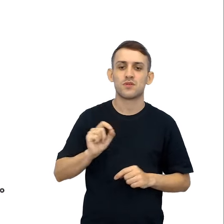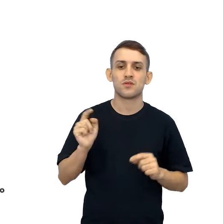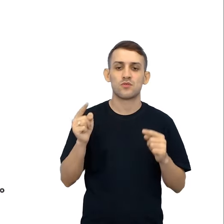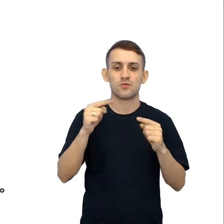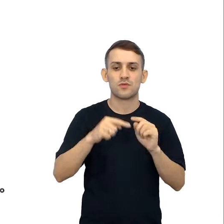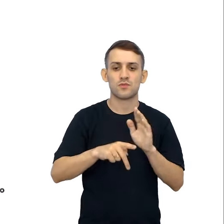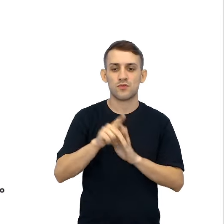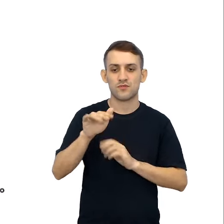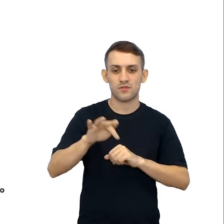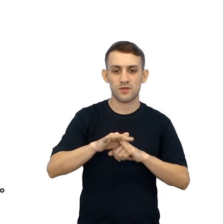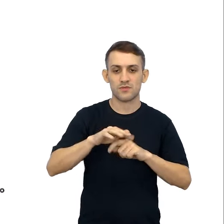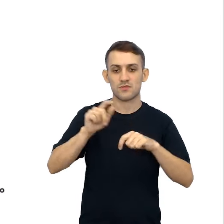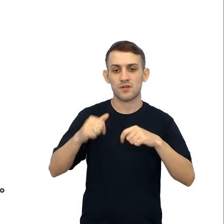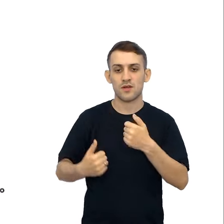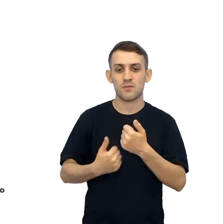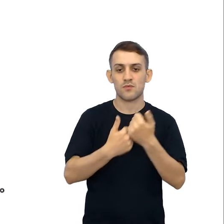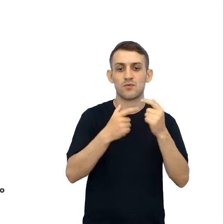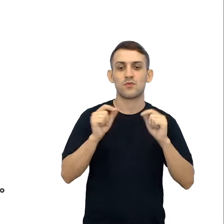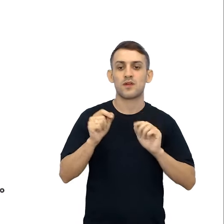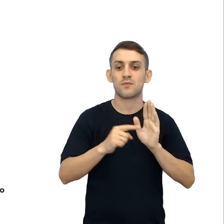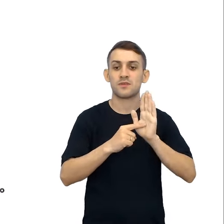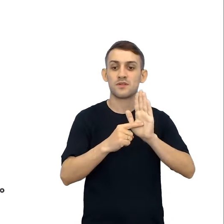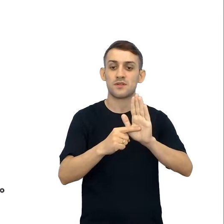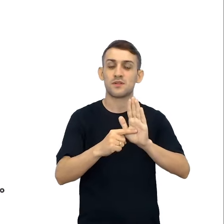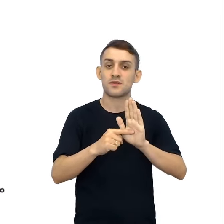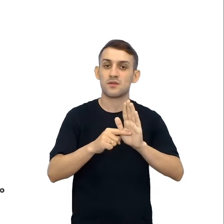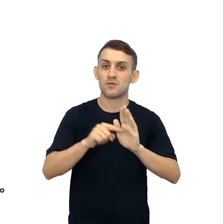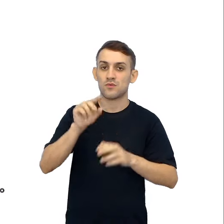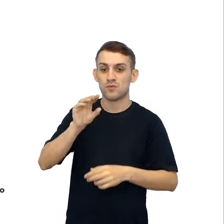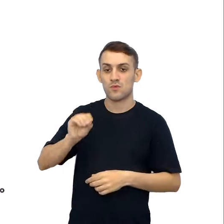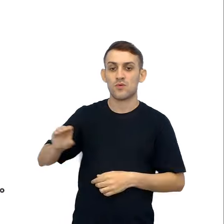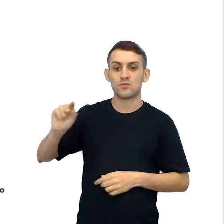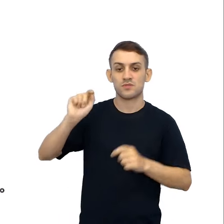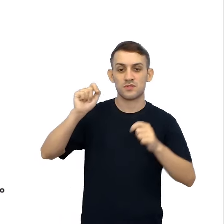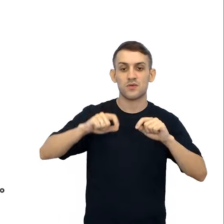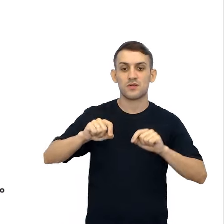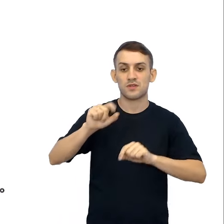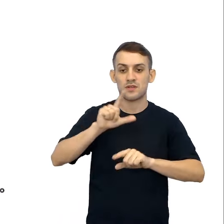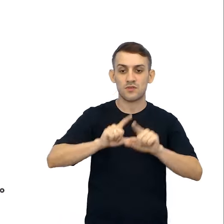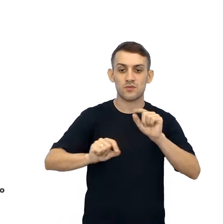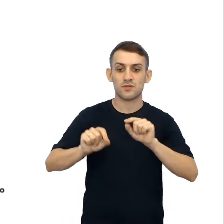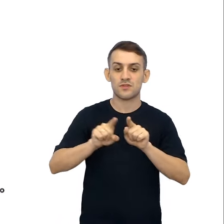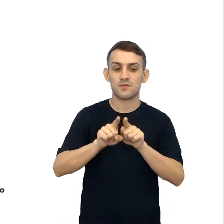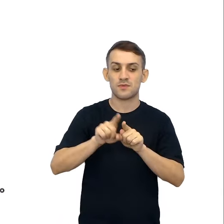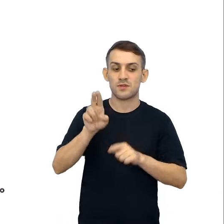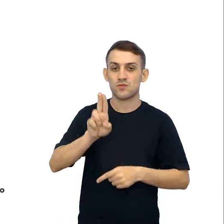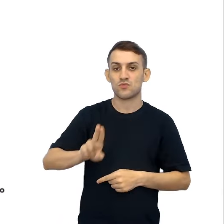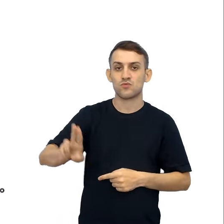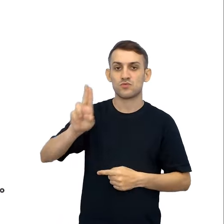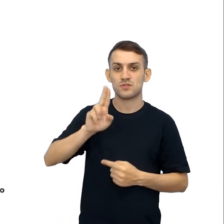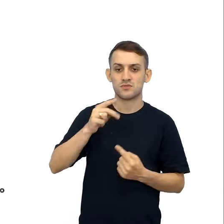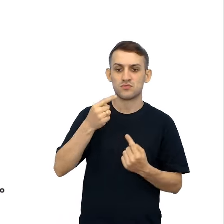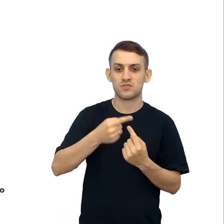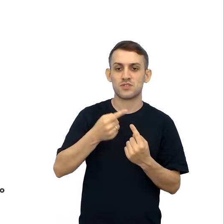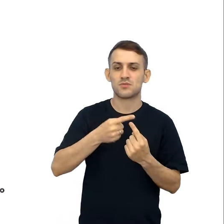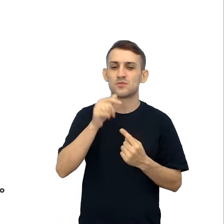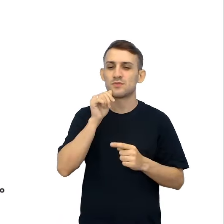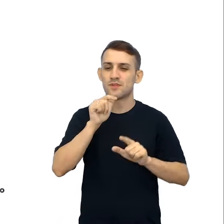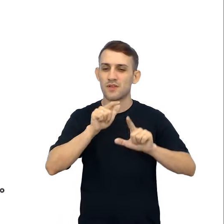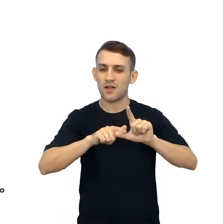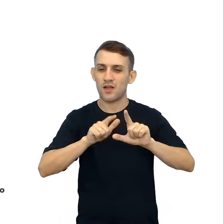adequadamente ferramentas de apoio a apresentações orais, escolhendo e usando tipos de tamanhos de fontes